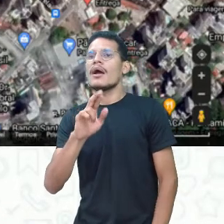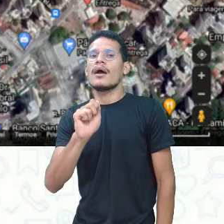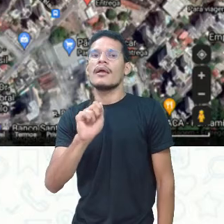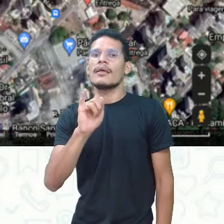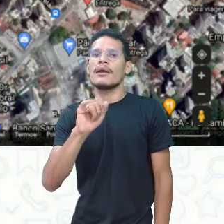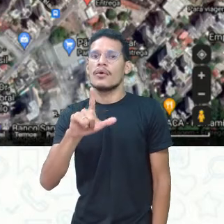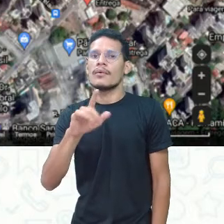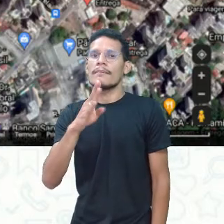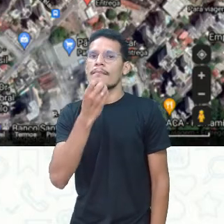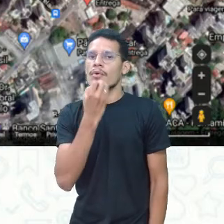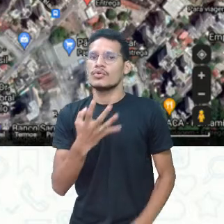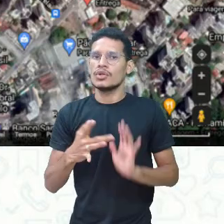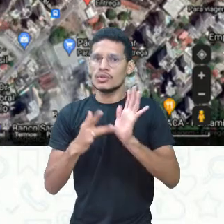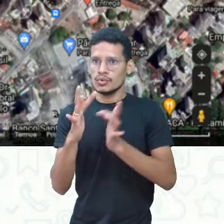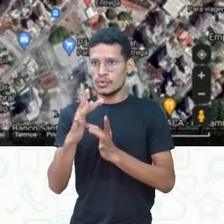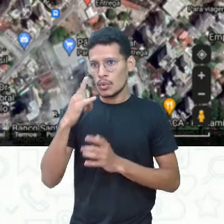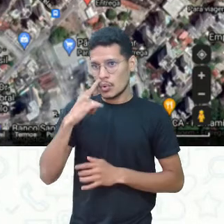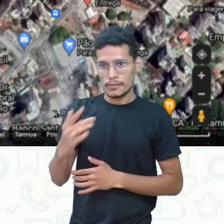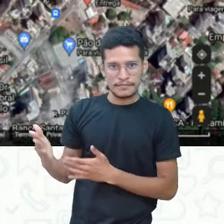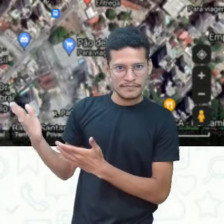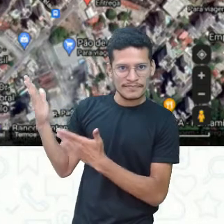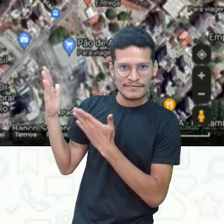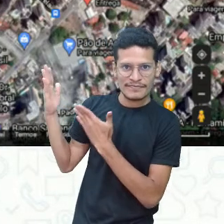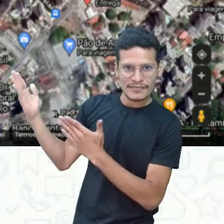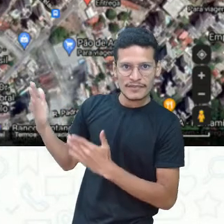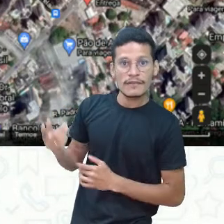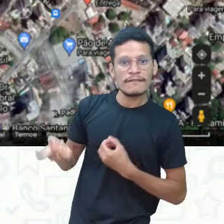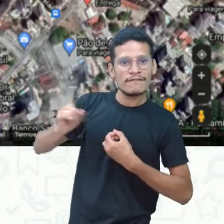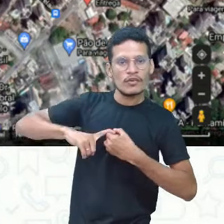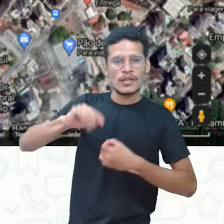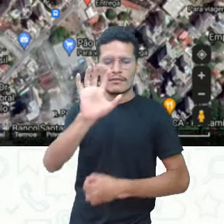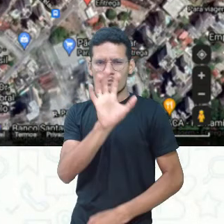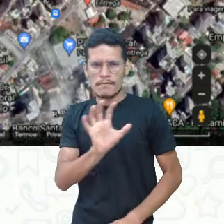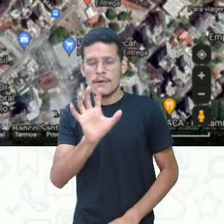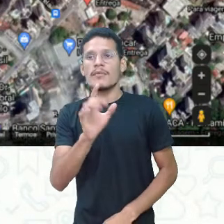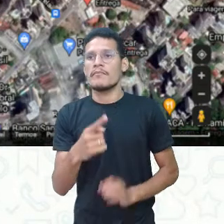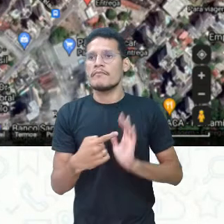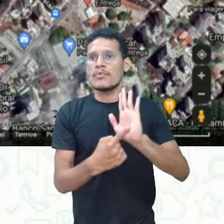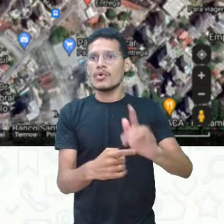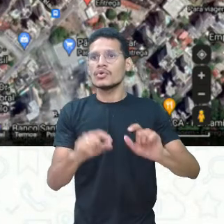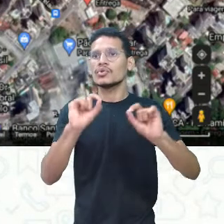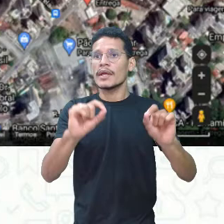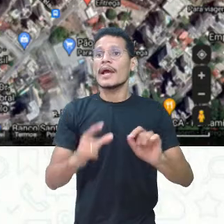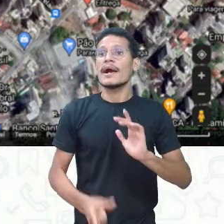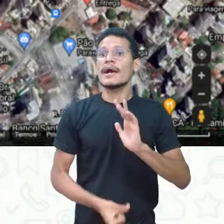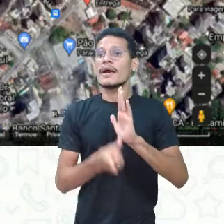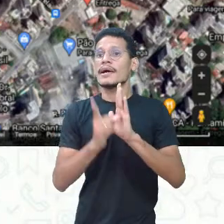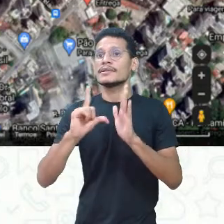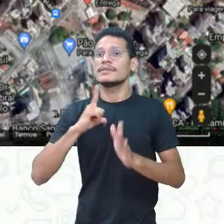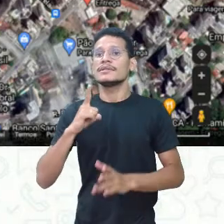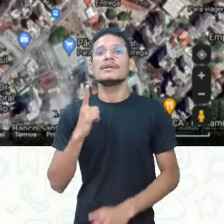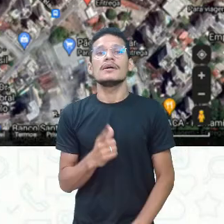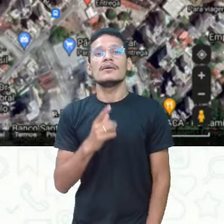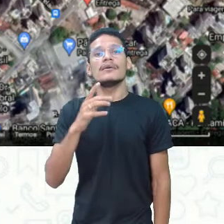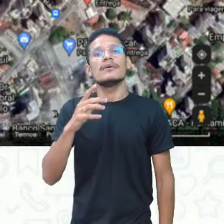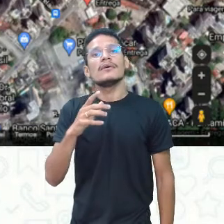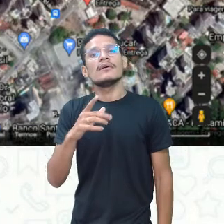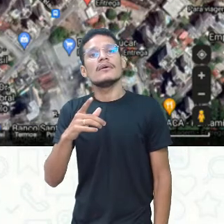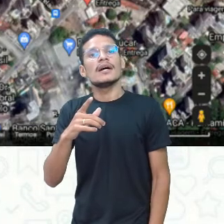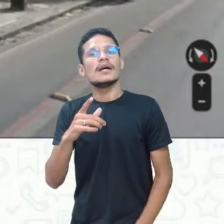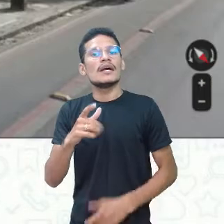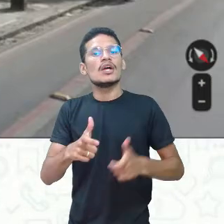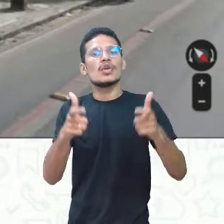ó, Parque Arraial do Bom Jesus. Porque isso aqui, antes a gente teve um forte erguido aqui nesse